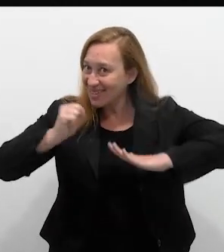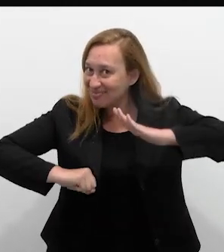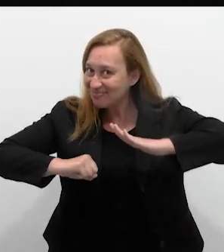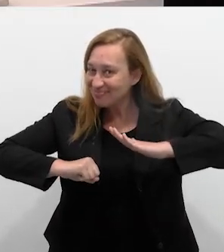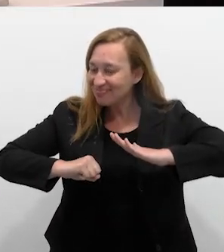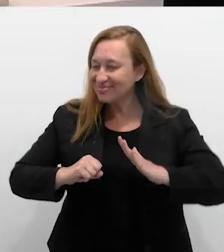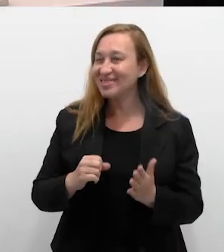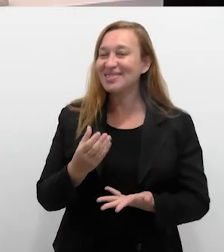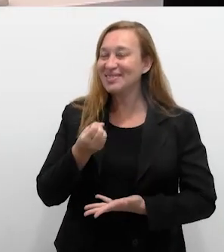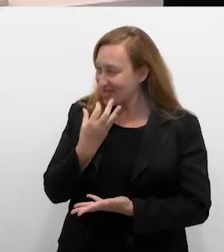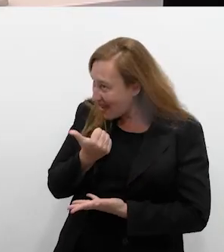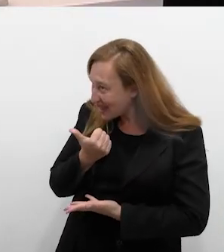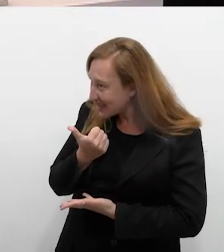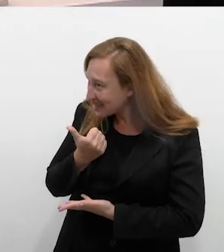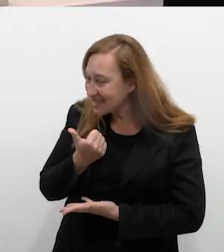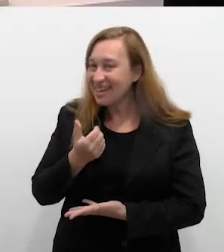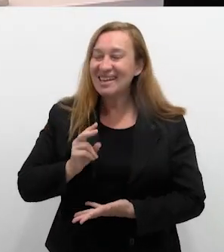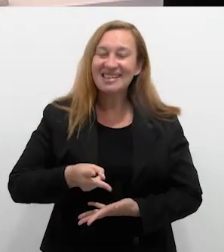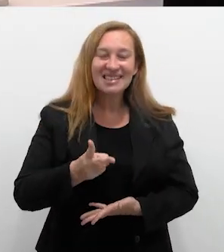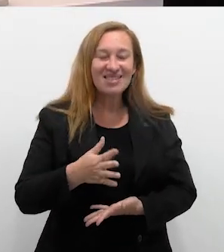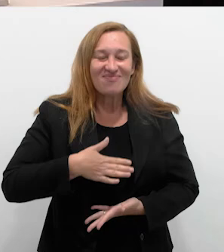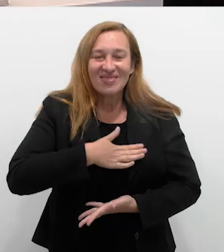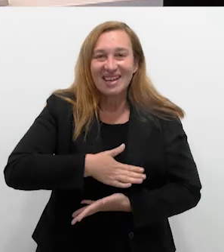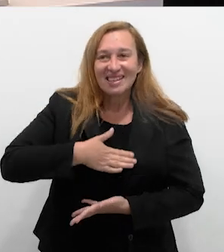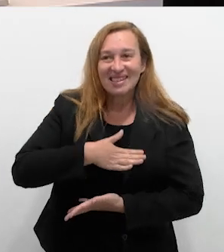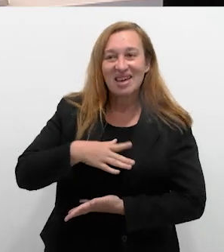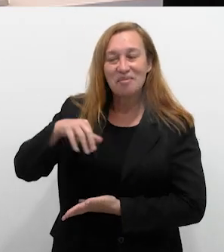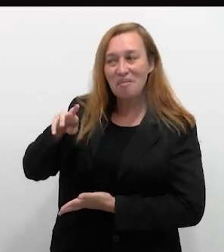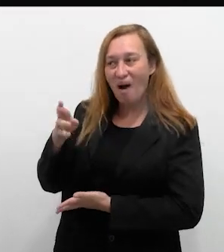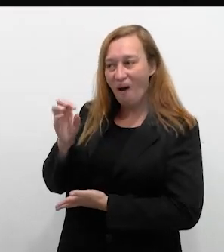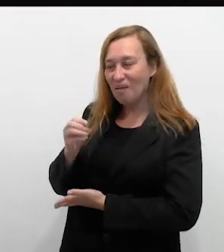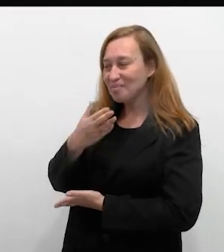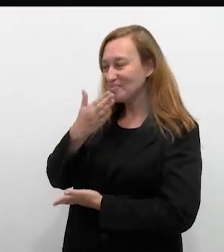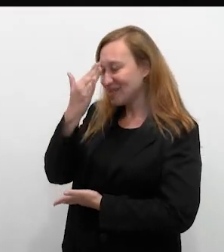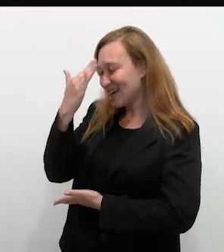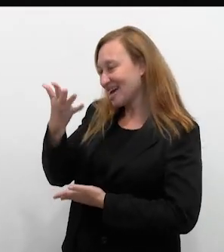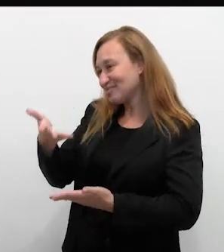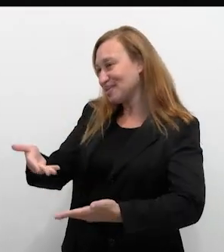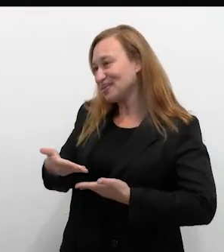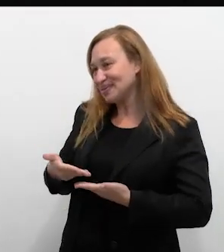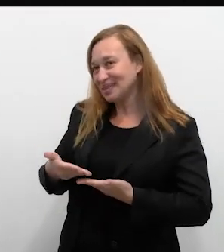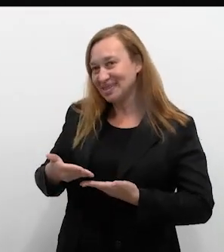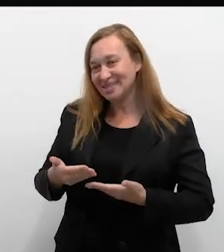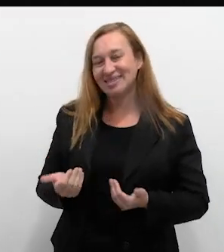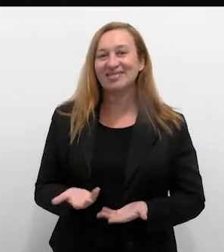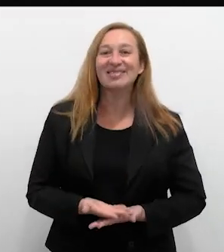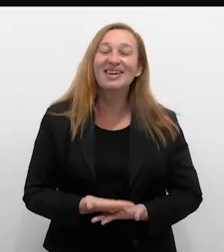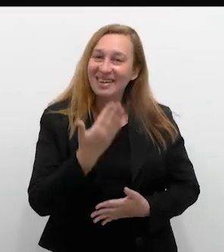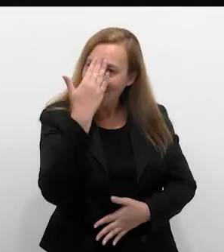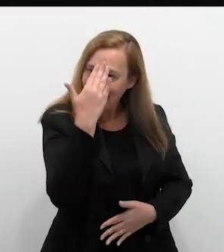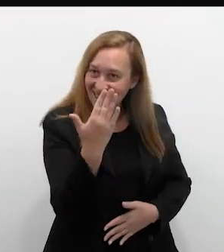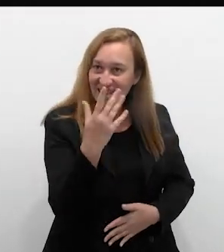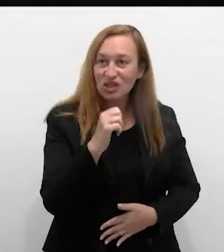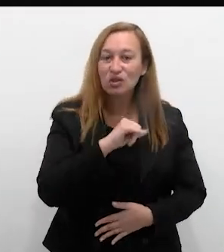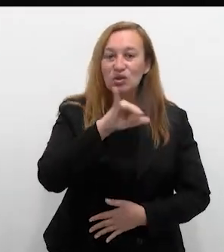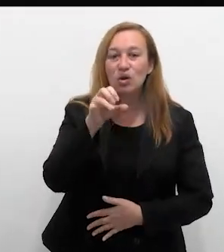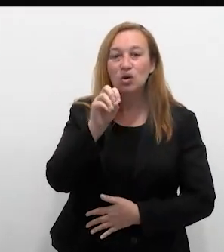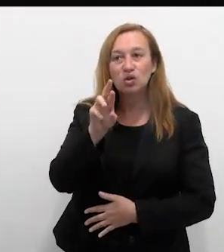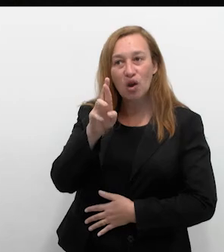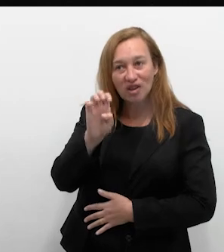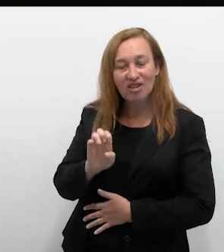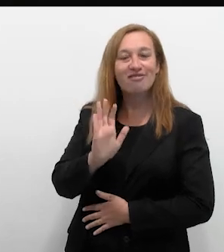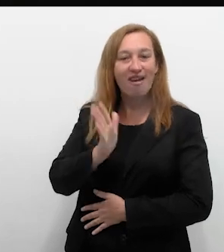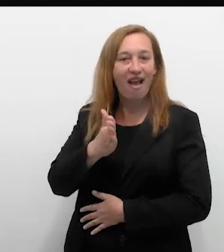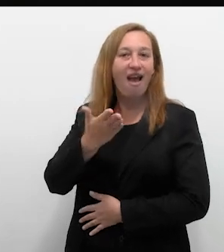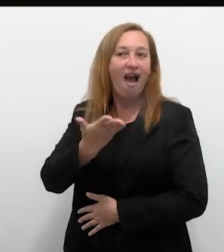Salgueiro. Olá, Jorge, tudo bem? Sempre um prazer, Mauro. Muito obrigado pelo convite. É uma alegria estar aqui sempre. Eu que agradeço.